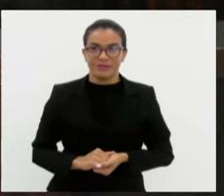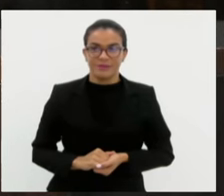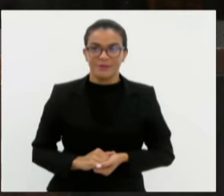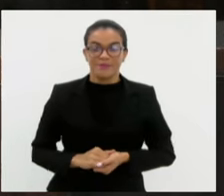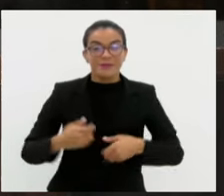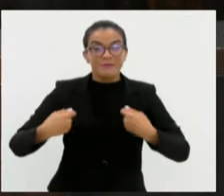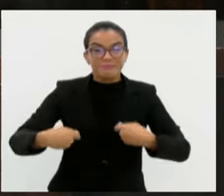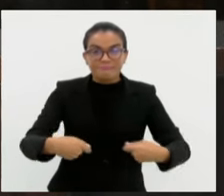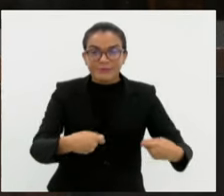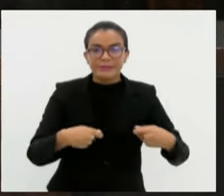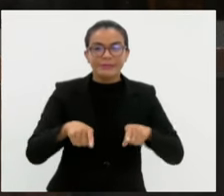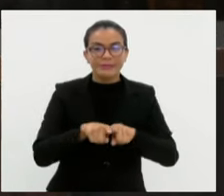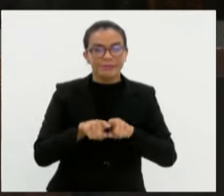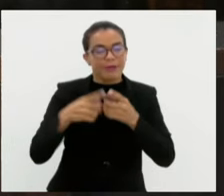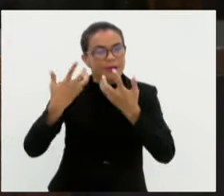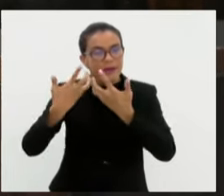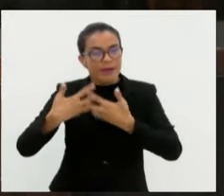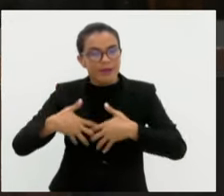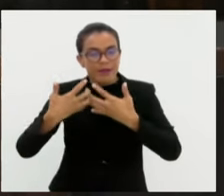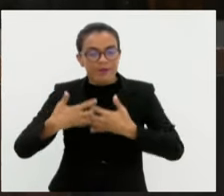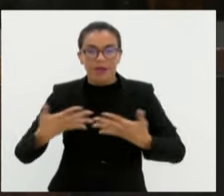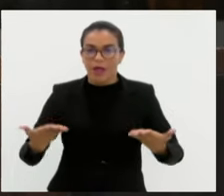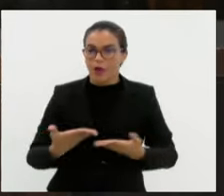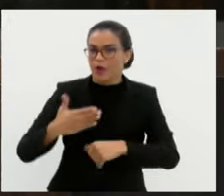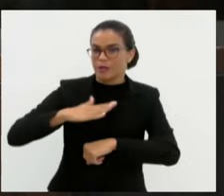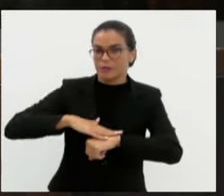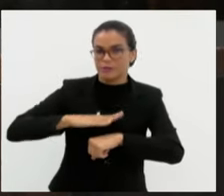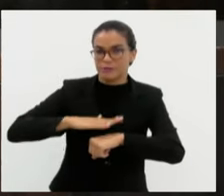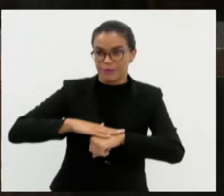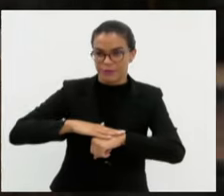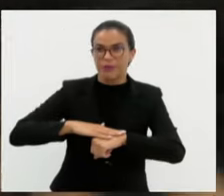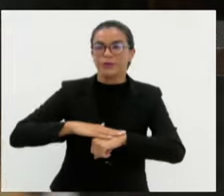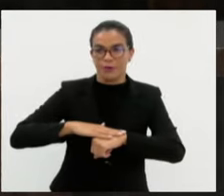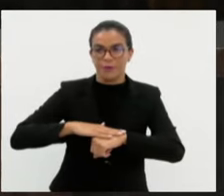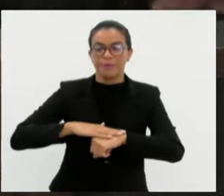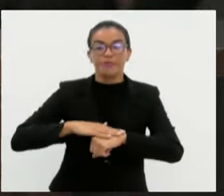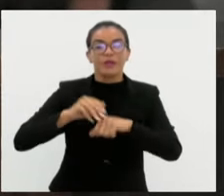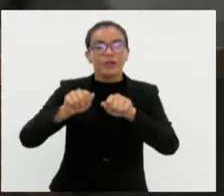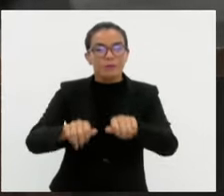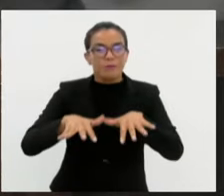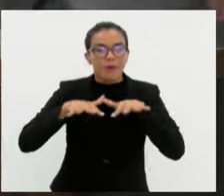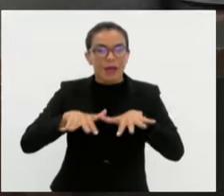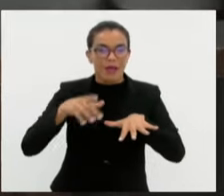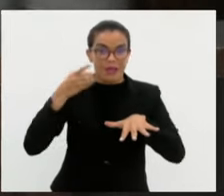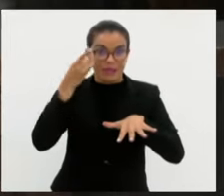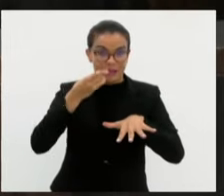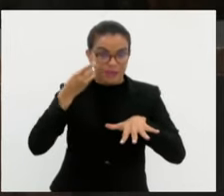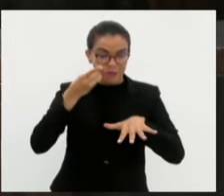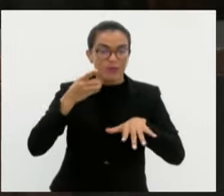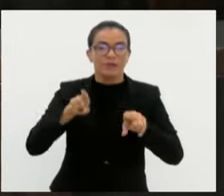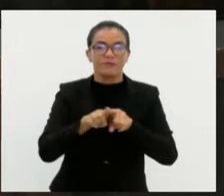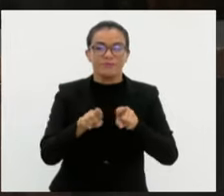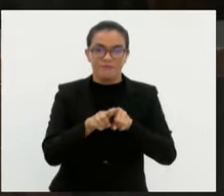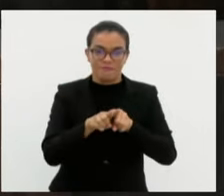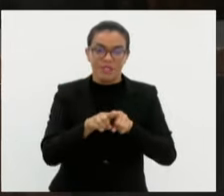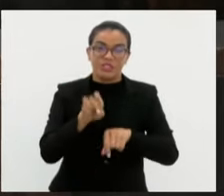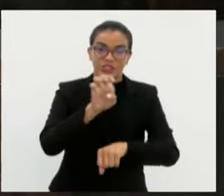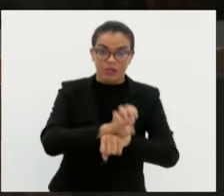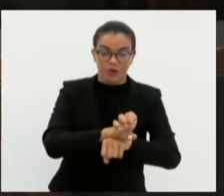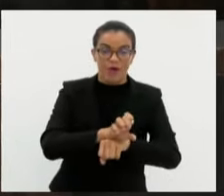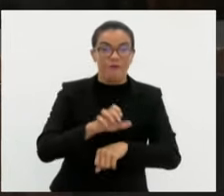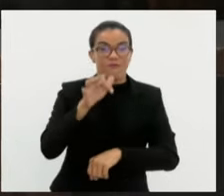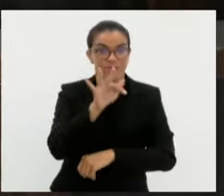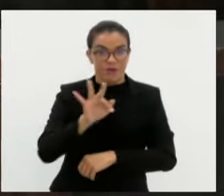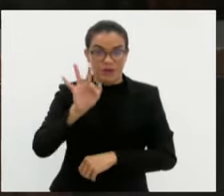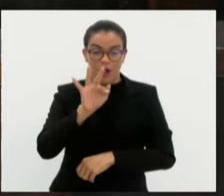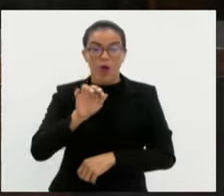Deve-se trazer à reflexão, neste momento, a ideia que parlamentares federais, estaduais, distritais